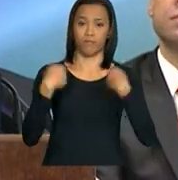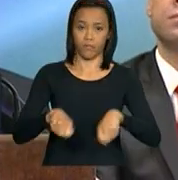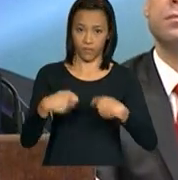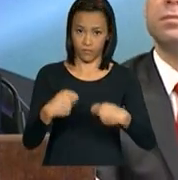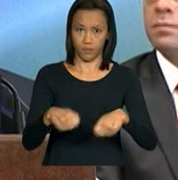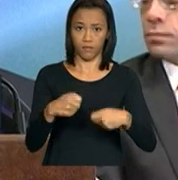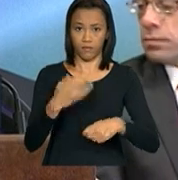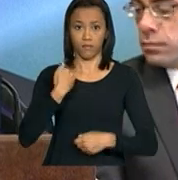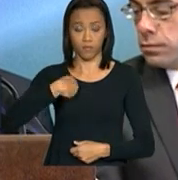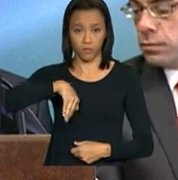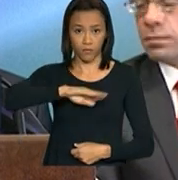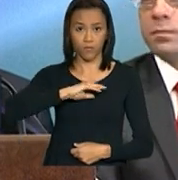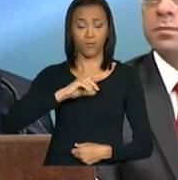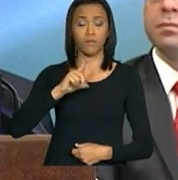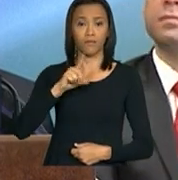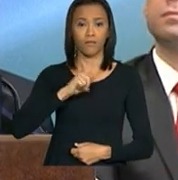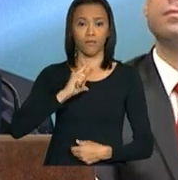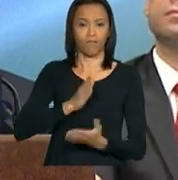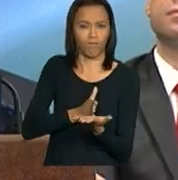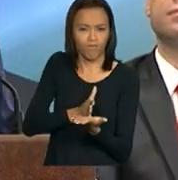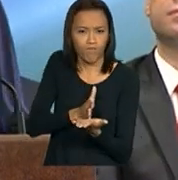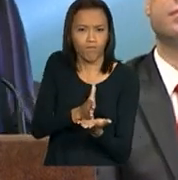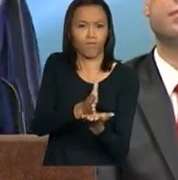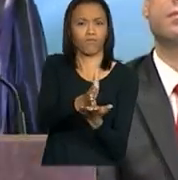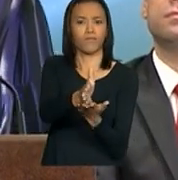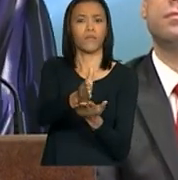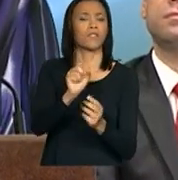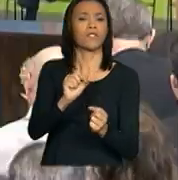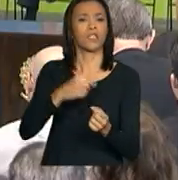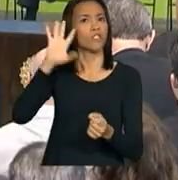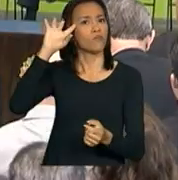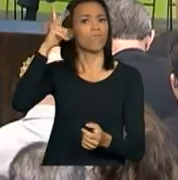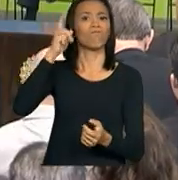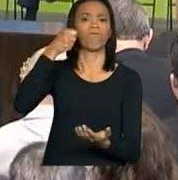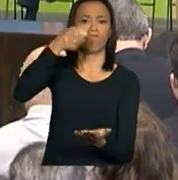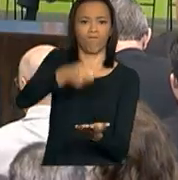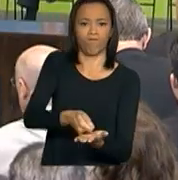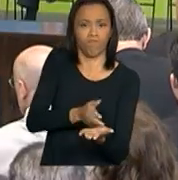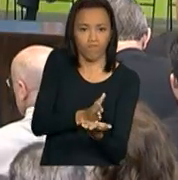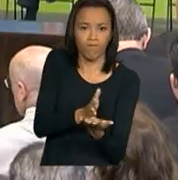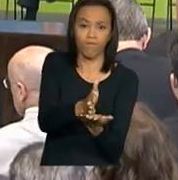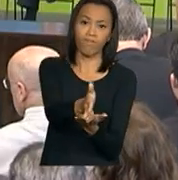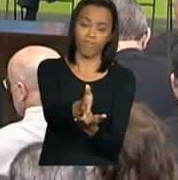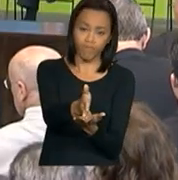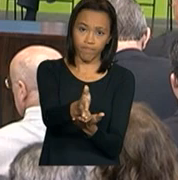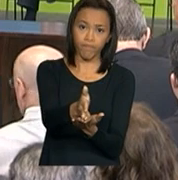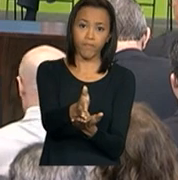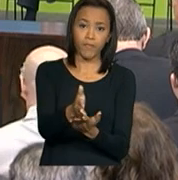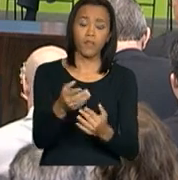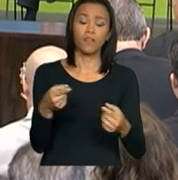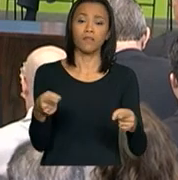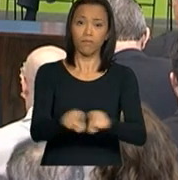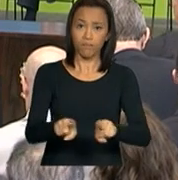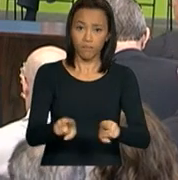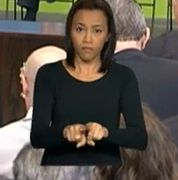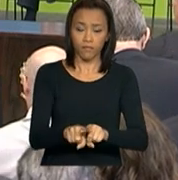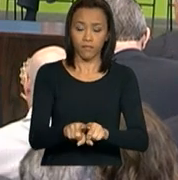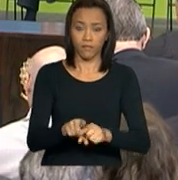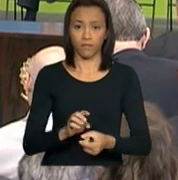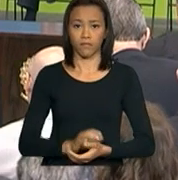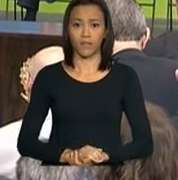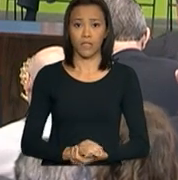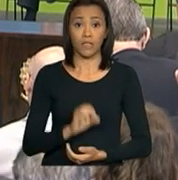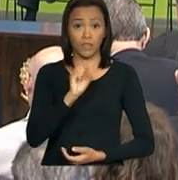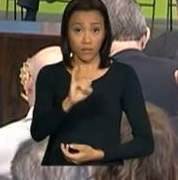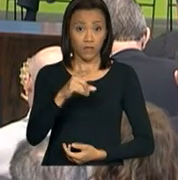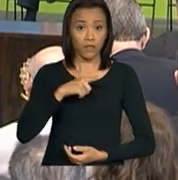que se tenha firmeza nas decisões e para que se